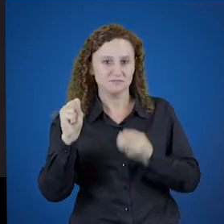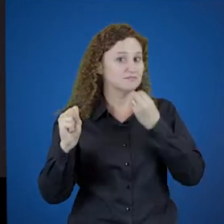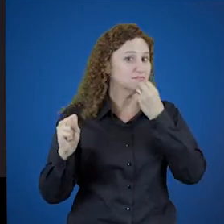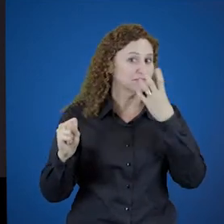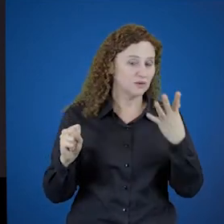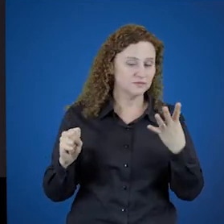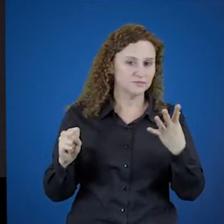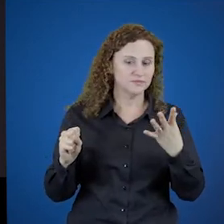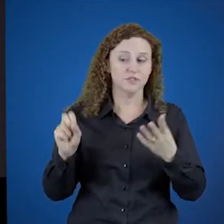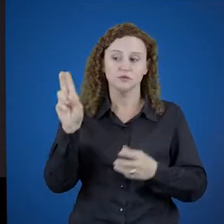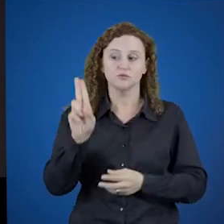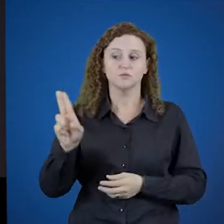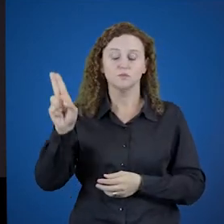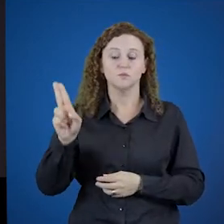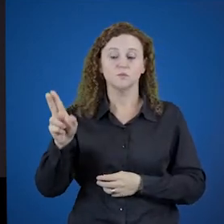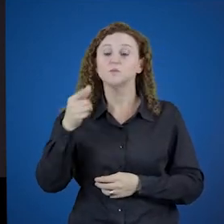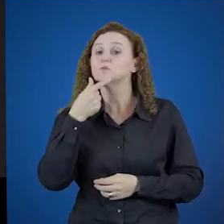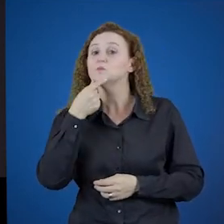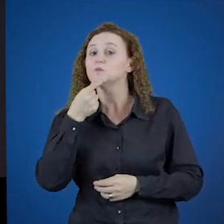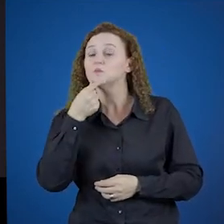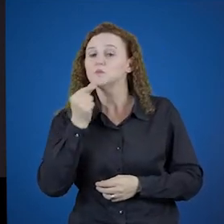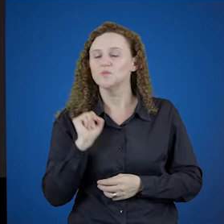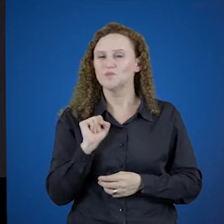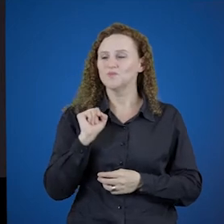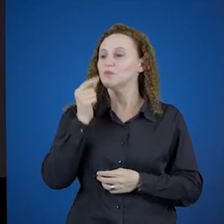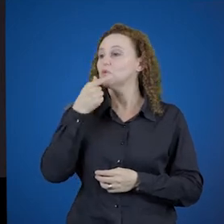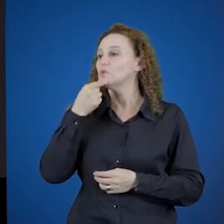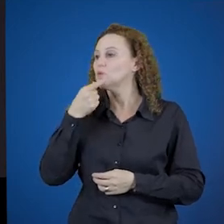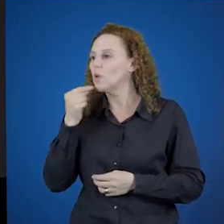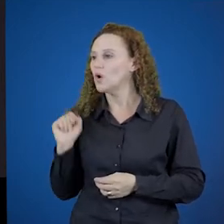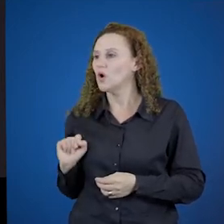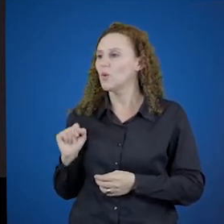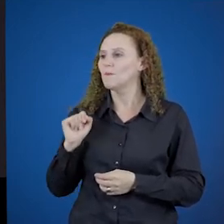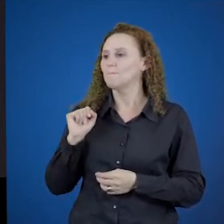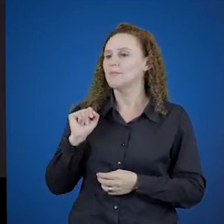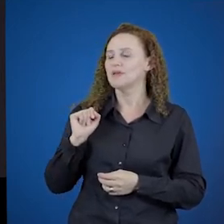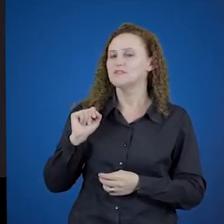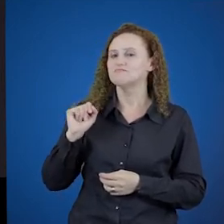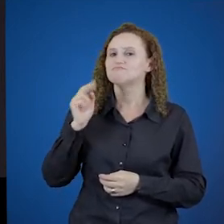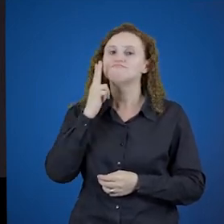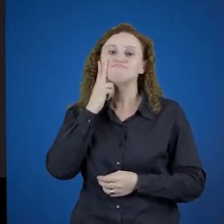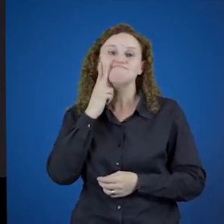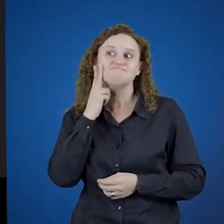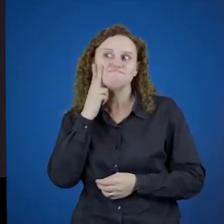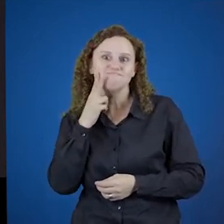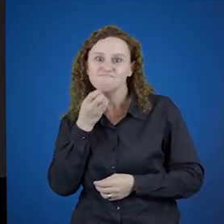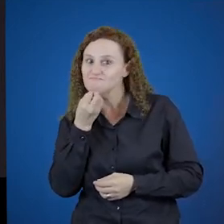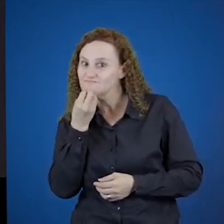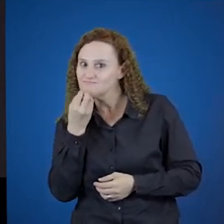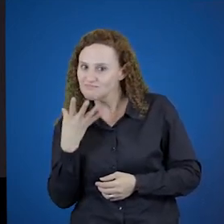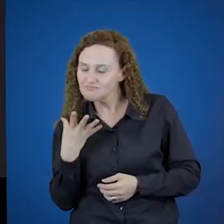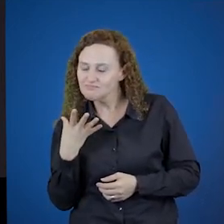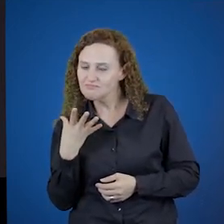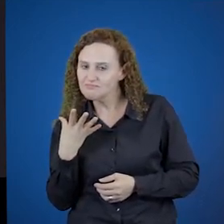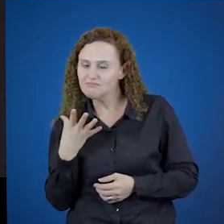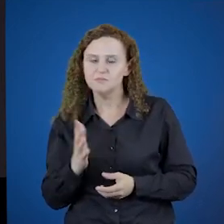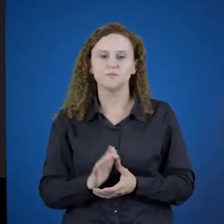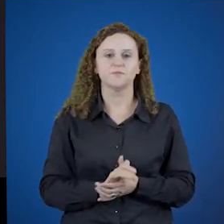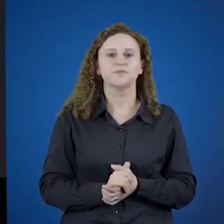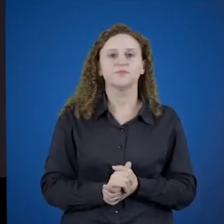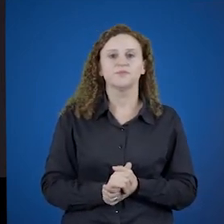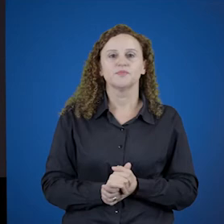e eu vou utilizar para o masculino homem bom vinho bom